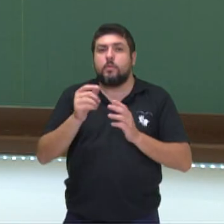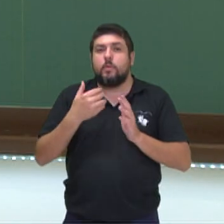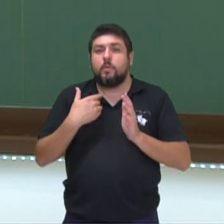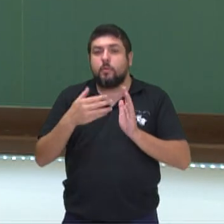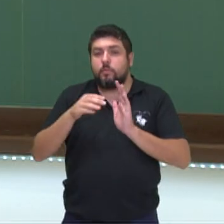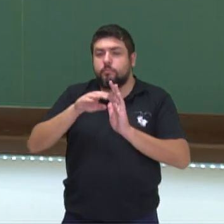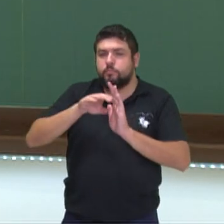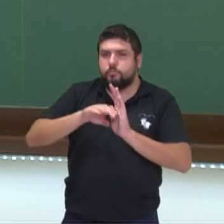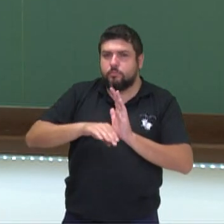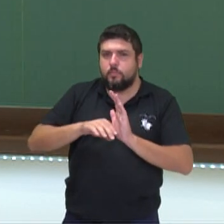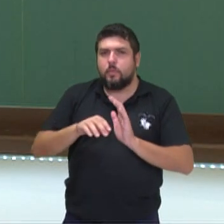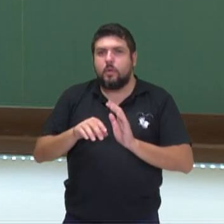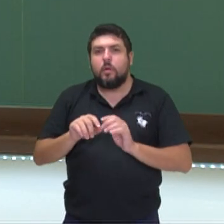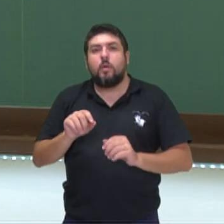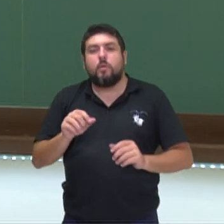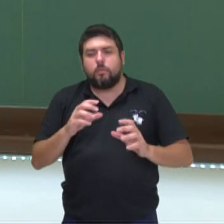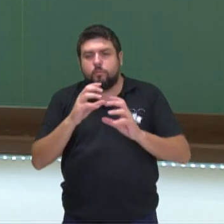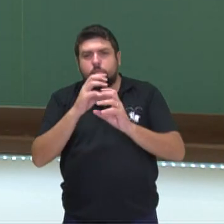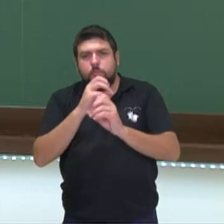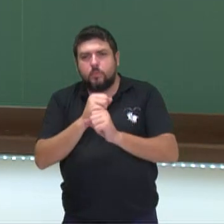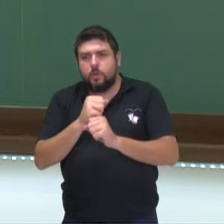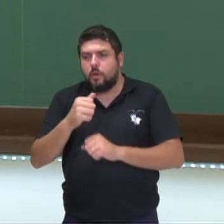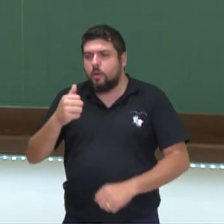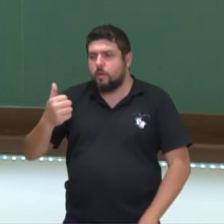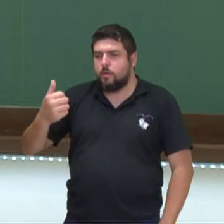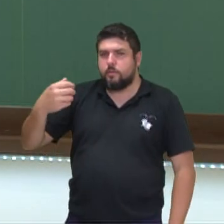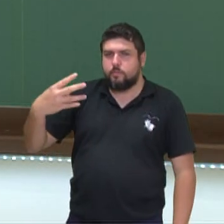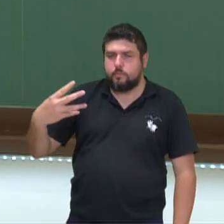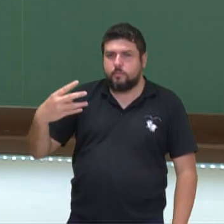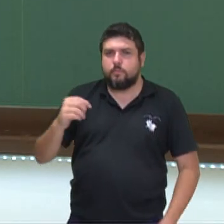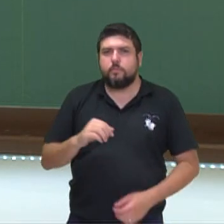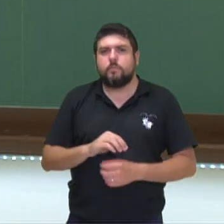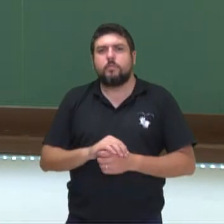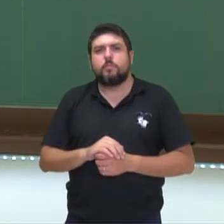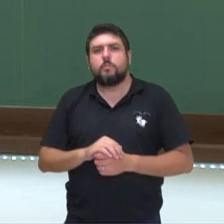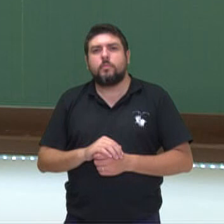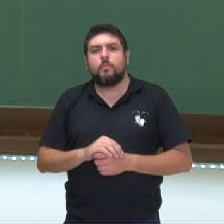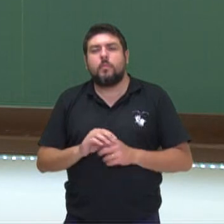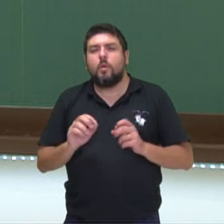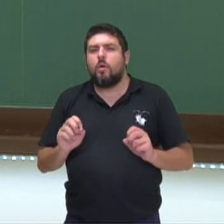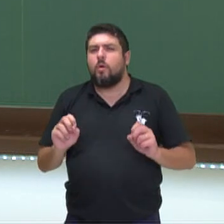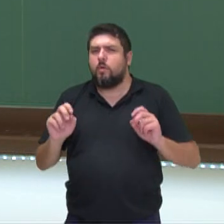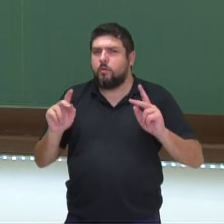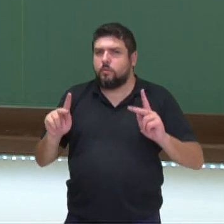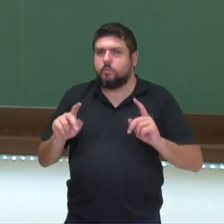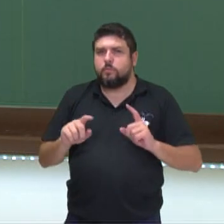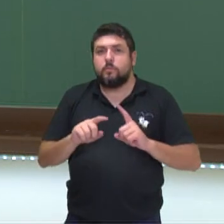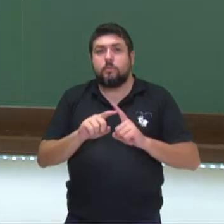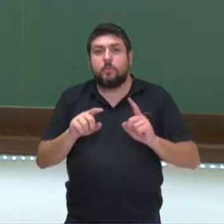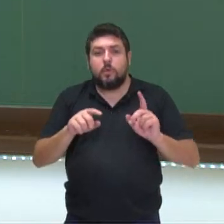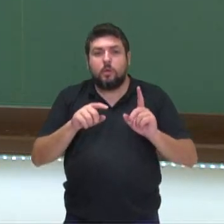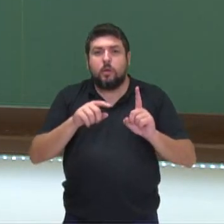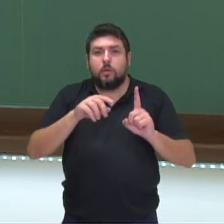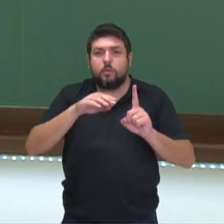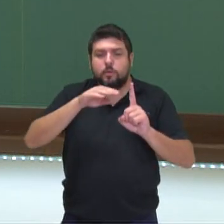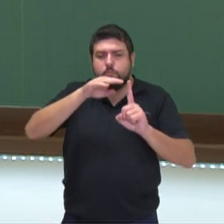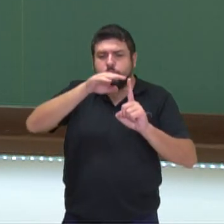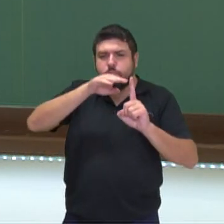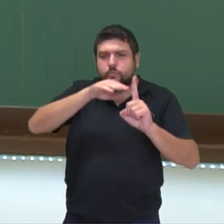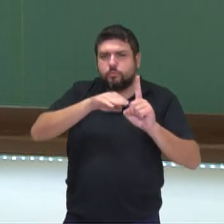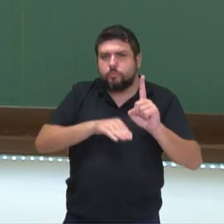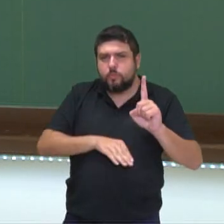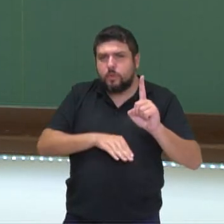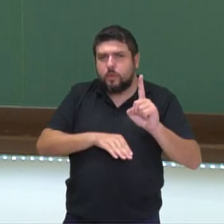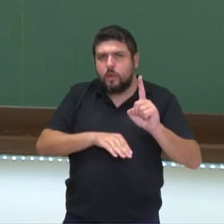diminuir 14 graus no decorrer da semana. Só que, quando diminui, esse valorzinho, ele